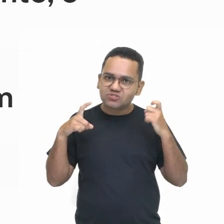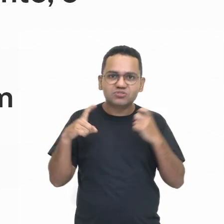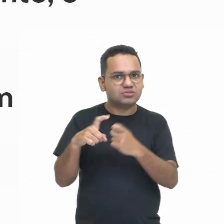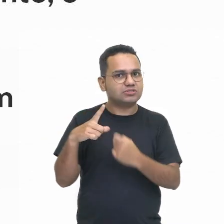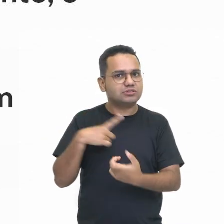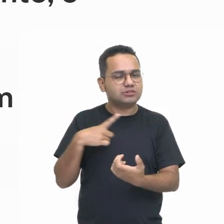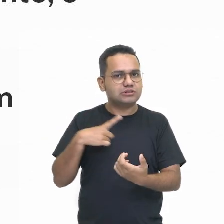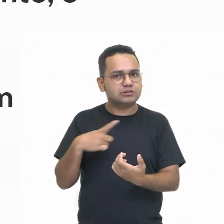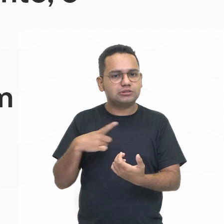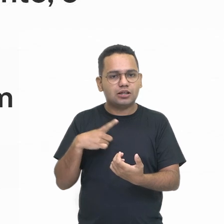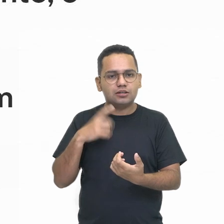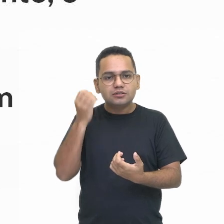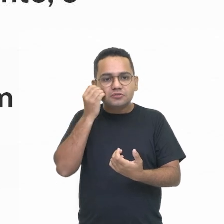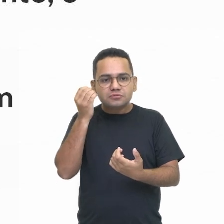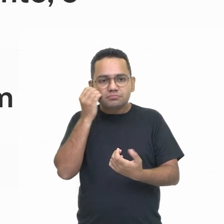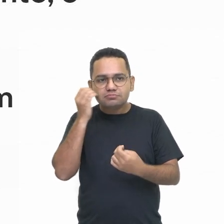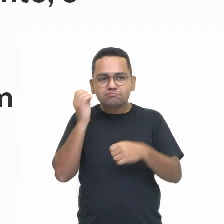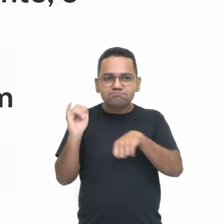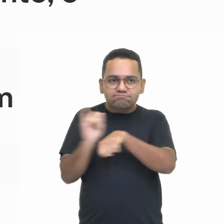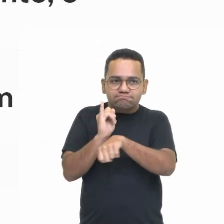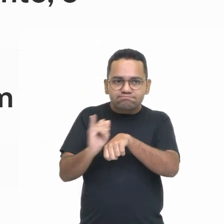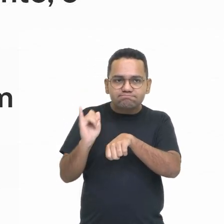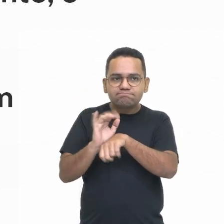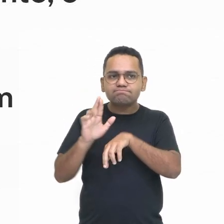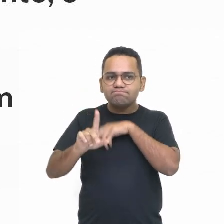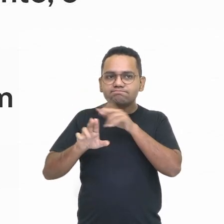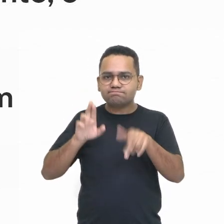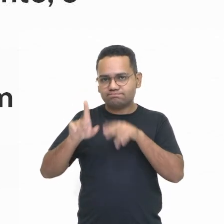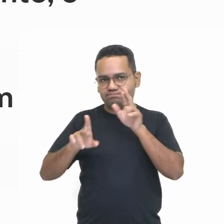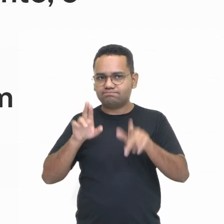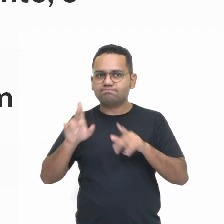de tentar diversificar a sua matriz